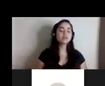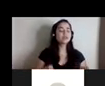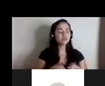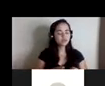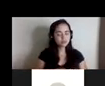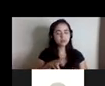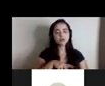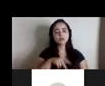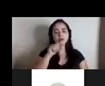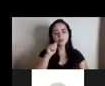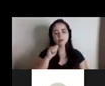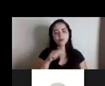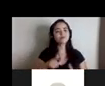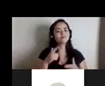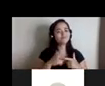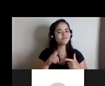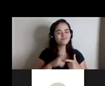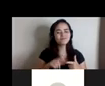pós-graduação temos também esse problema.